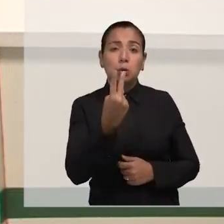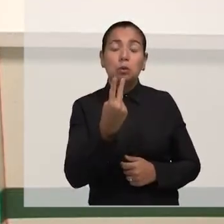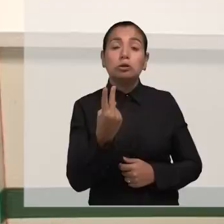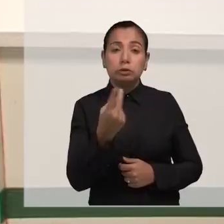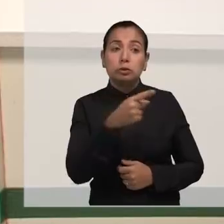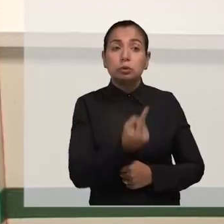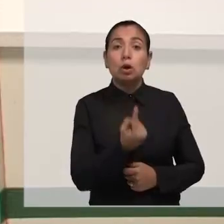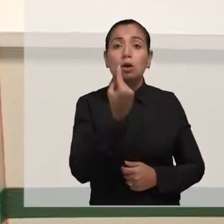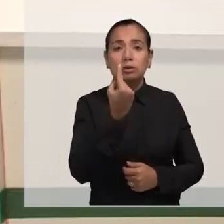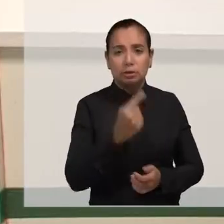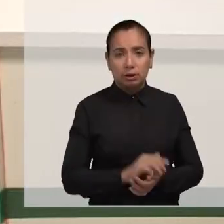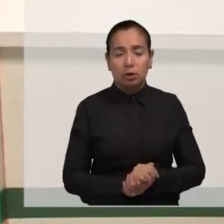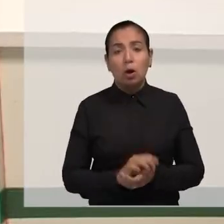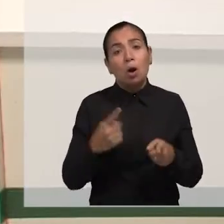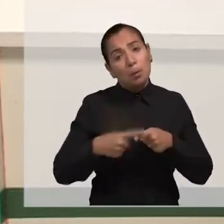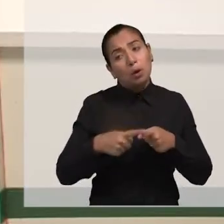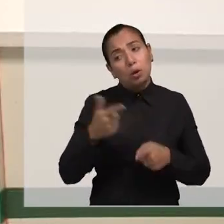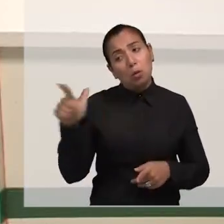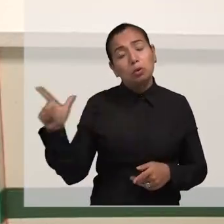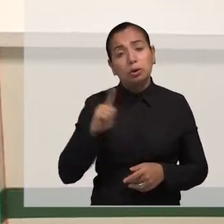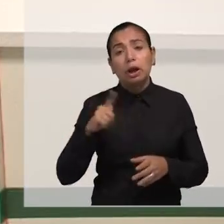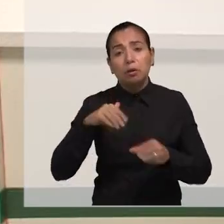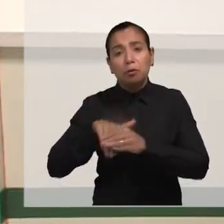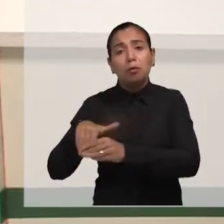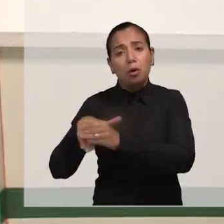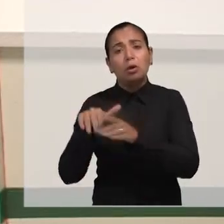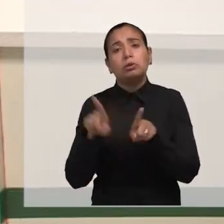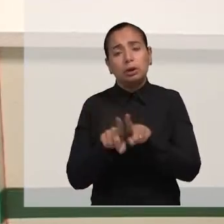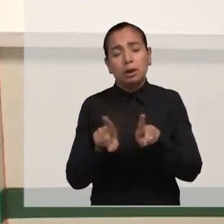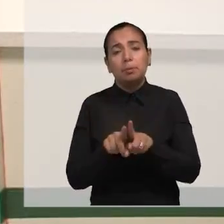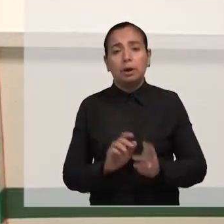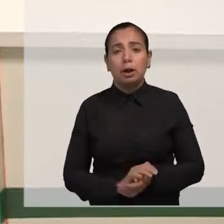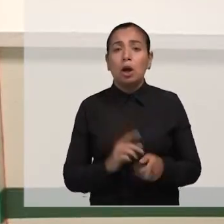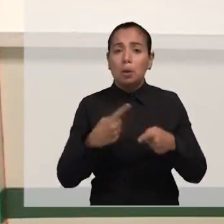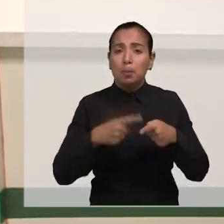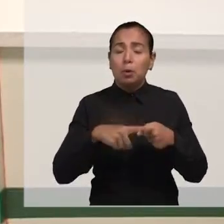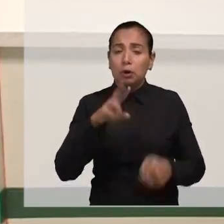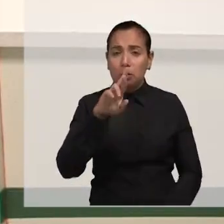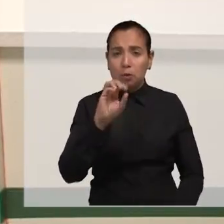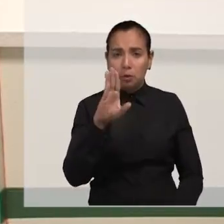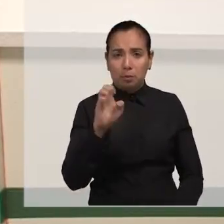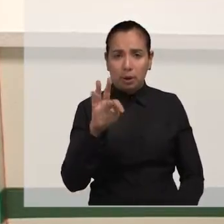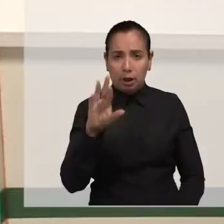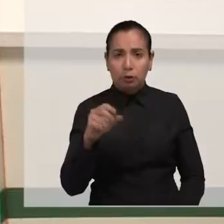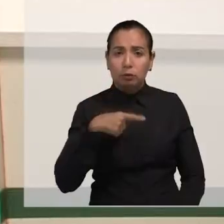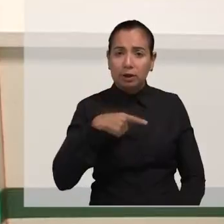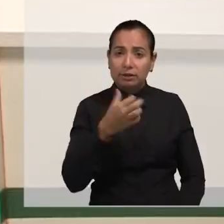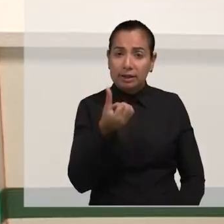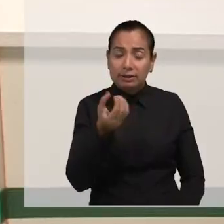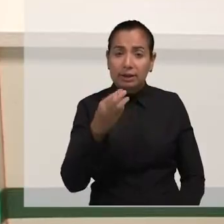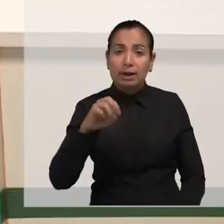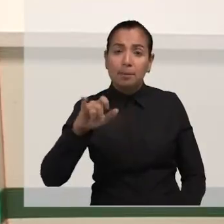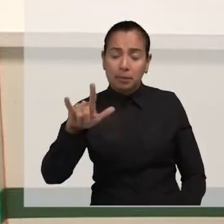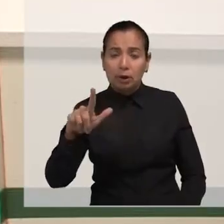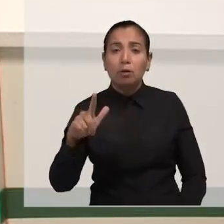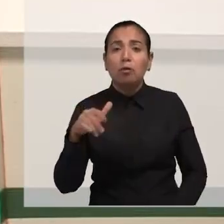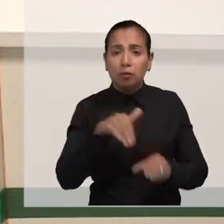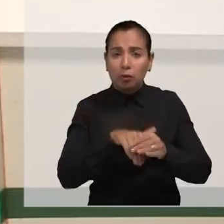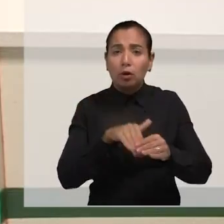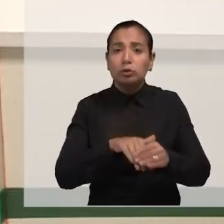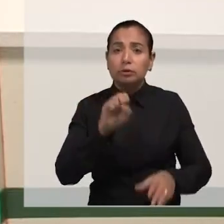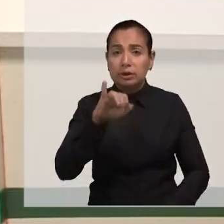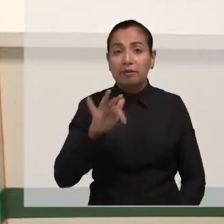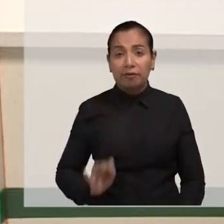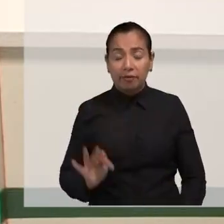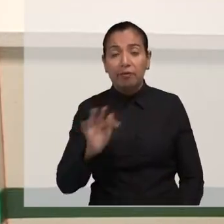eleger os candidatos do PROS, e o PSDB quer se coligar para eleger os candidatos do PSDB. Só que o PSDB já tem deputados federais